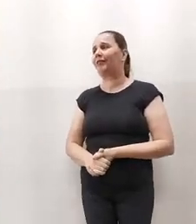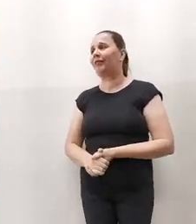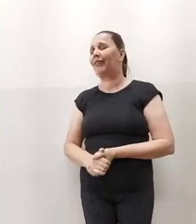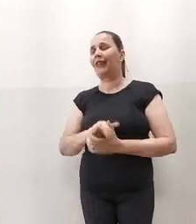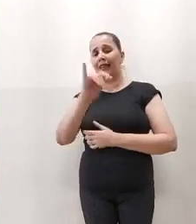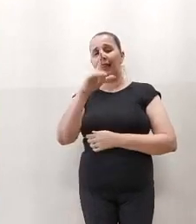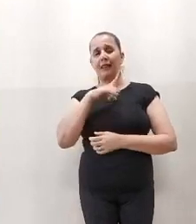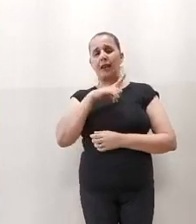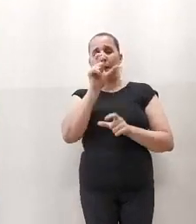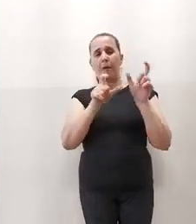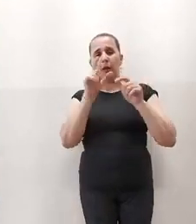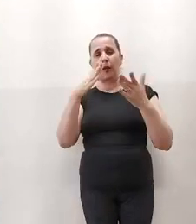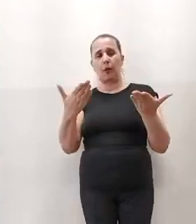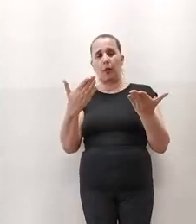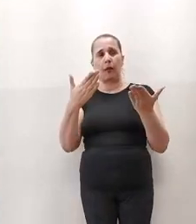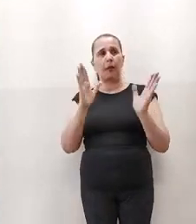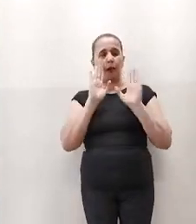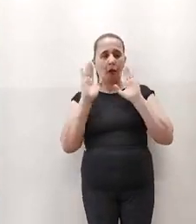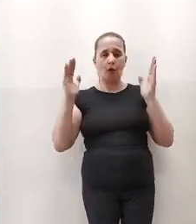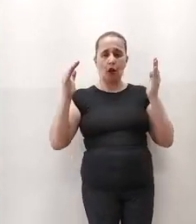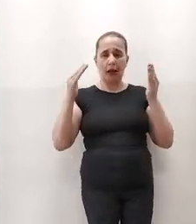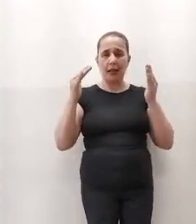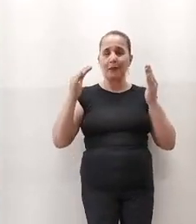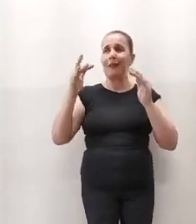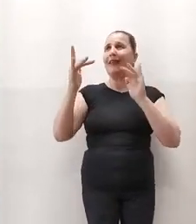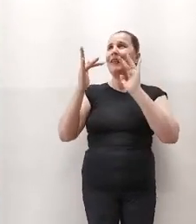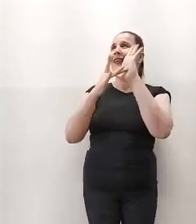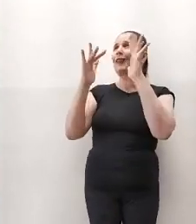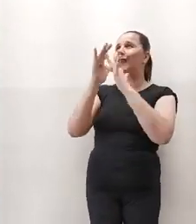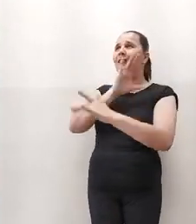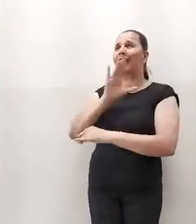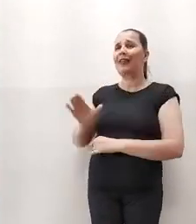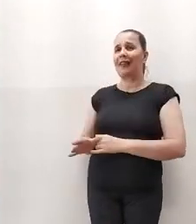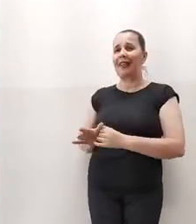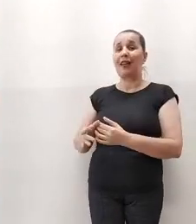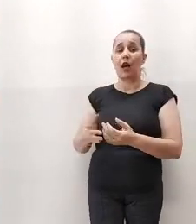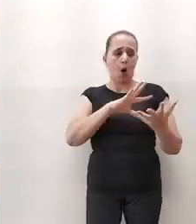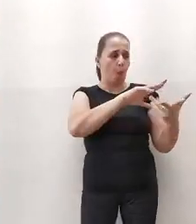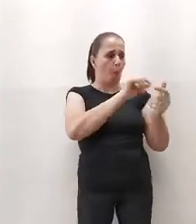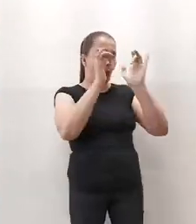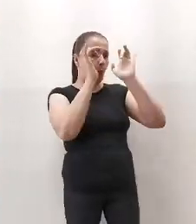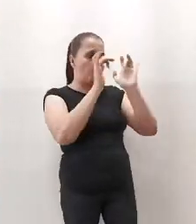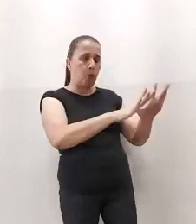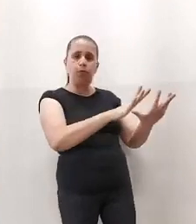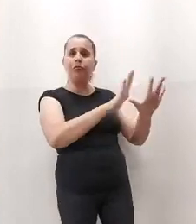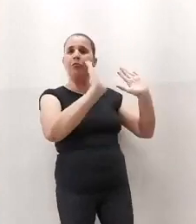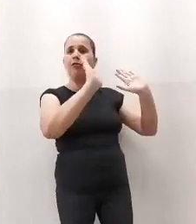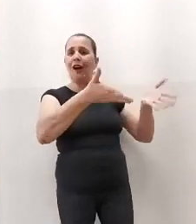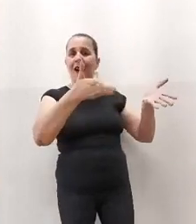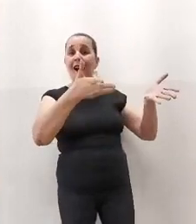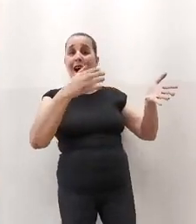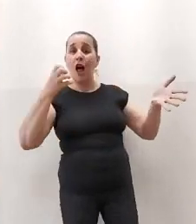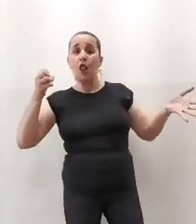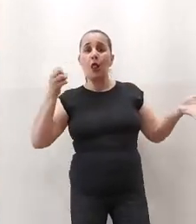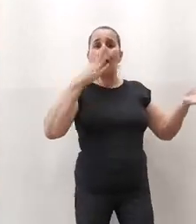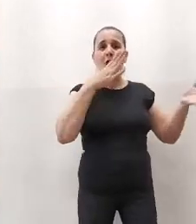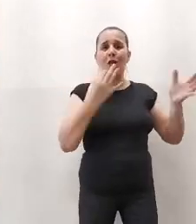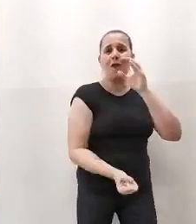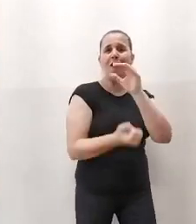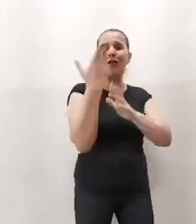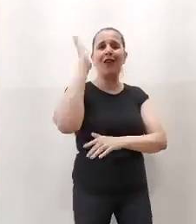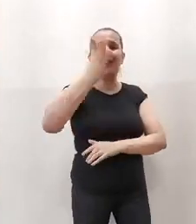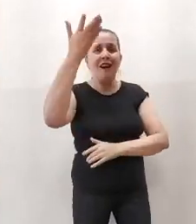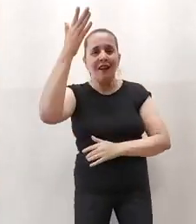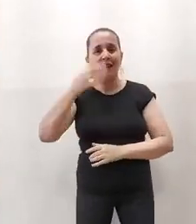Se alguém está em Cristo, largou as coisas do passado, é nova